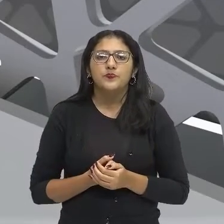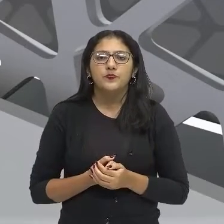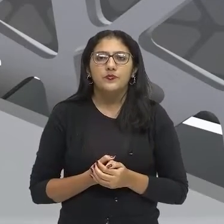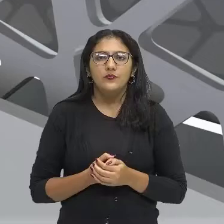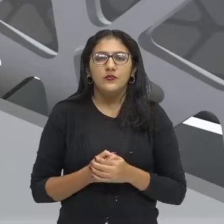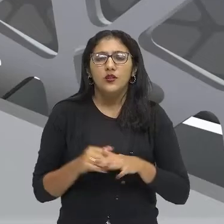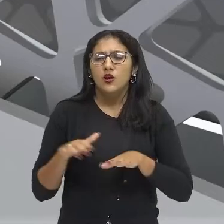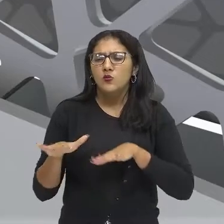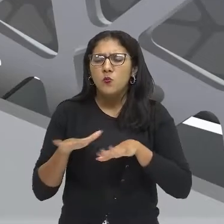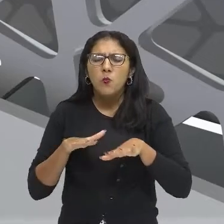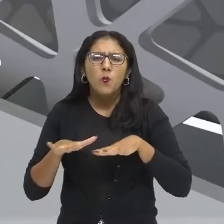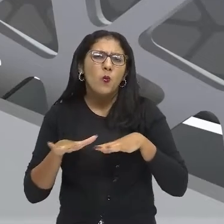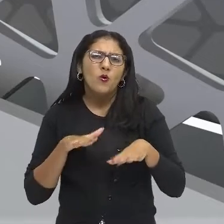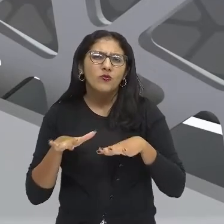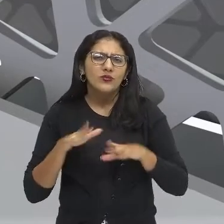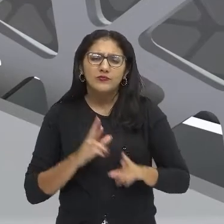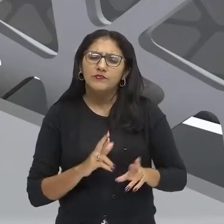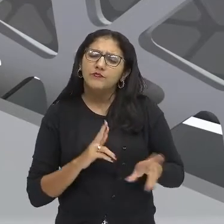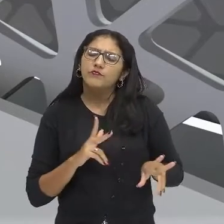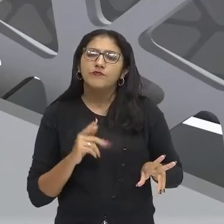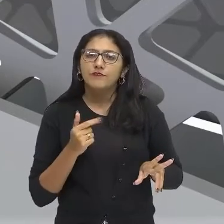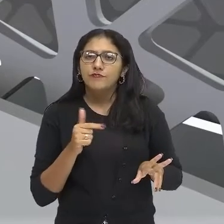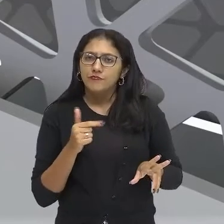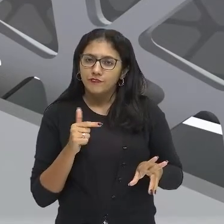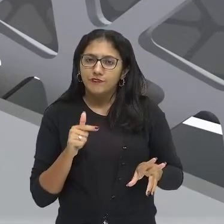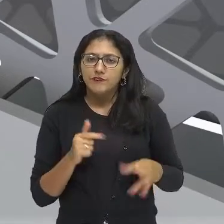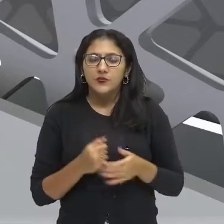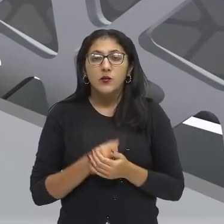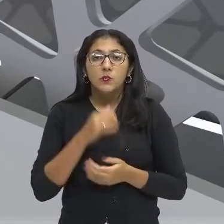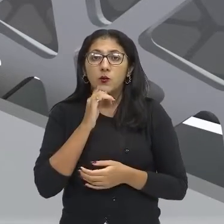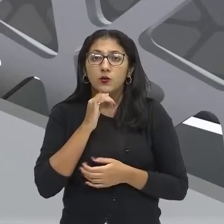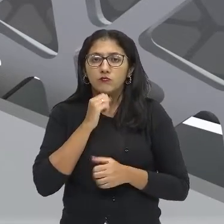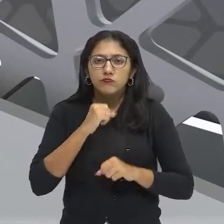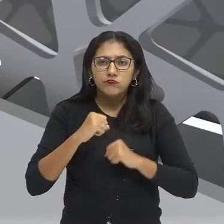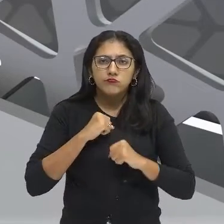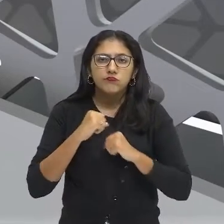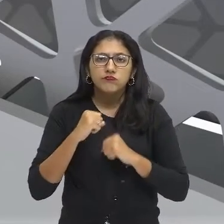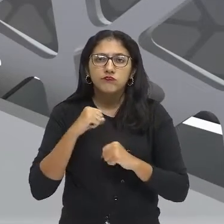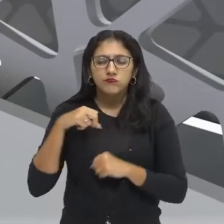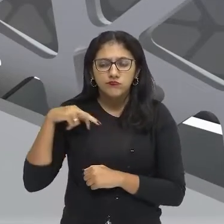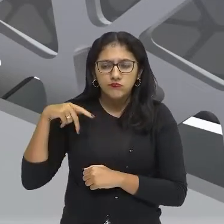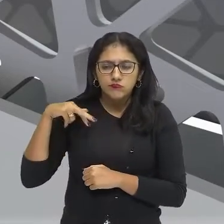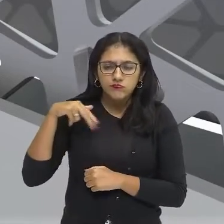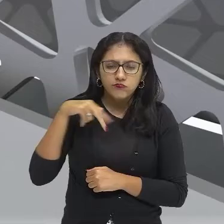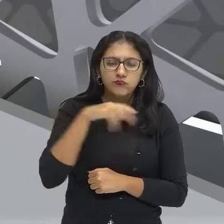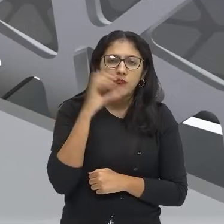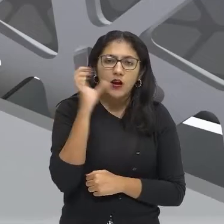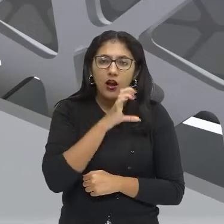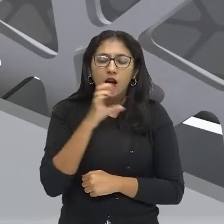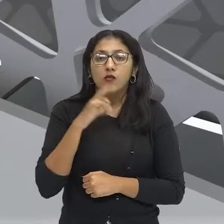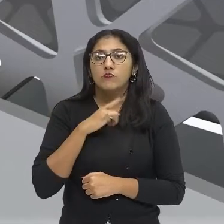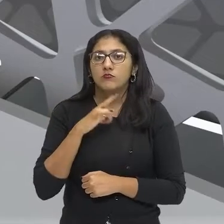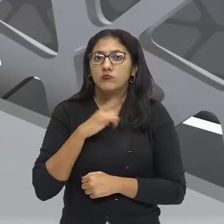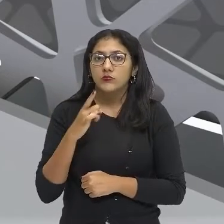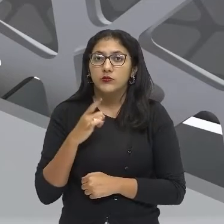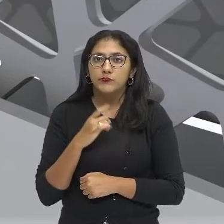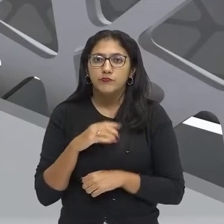movimento, isso não vai ser tão diferente. Quando você está correndo, por exemplo, você está seguindo também um compasso